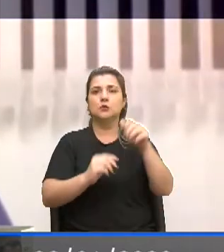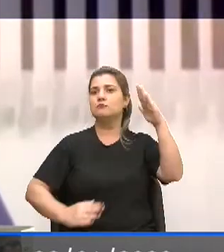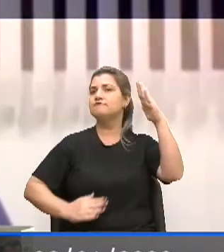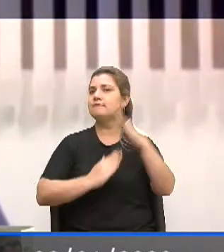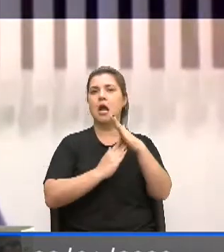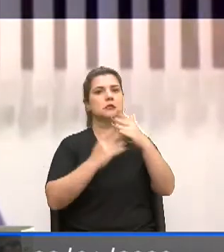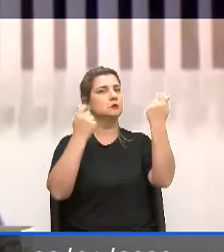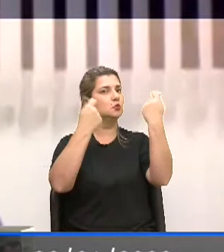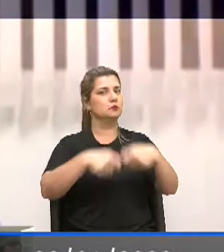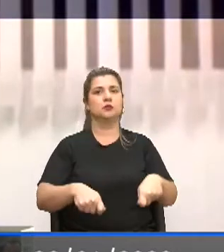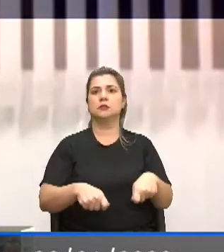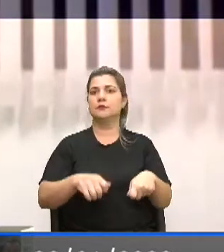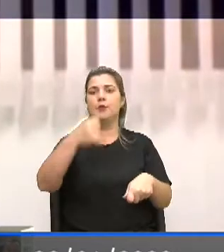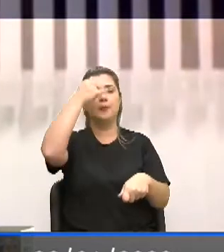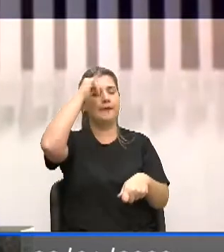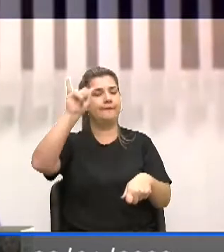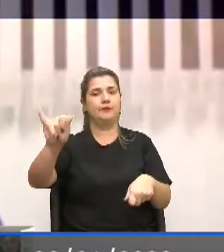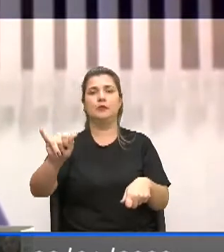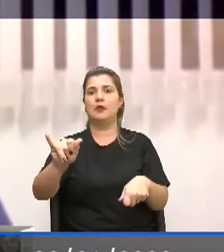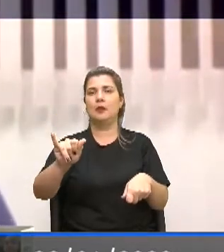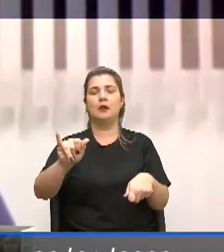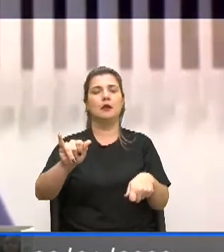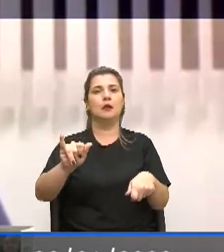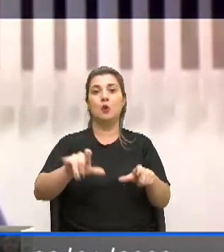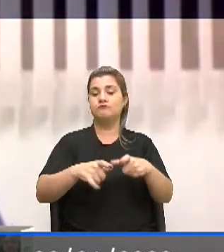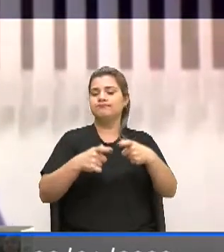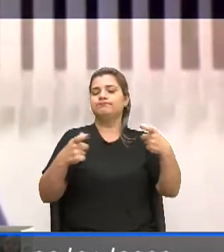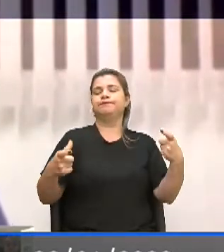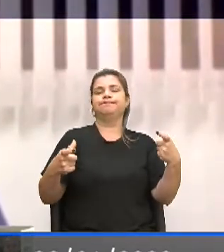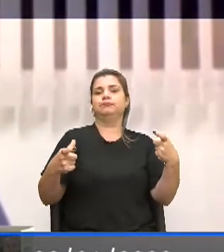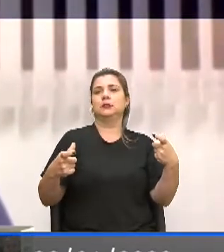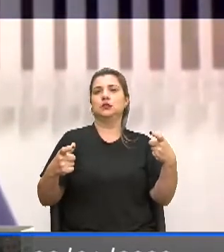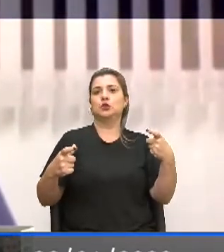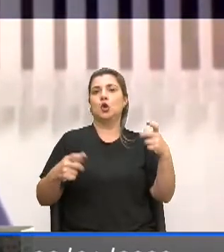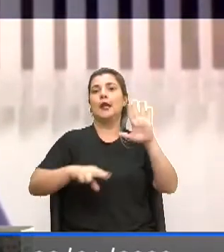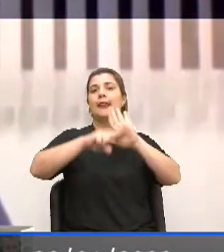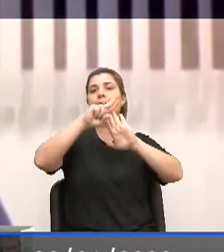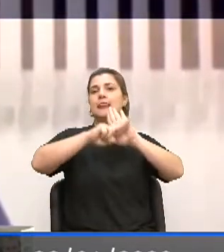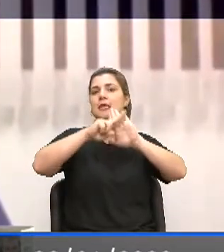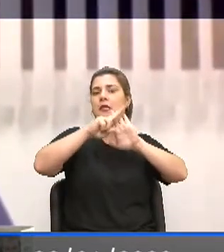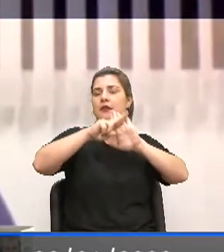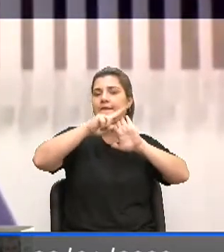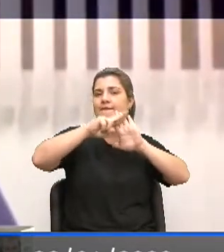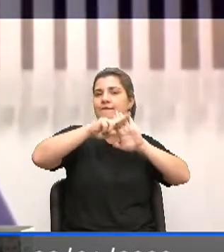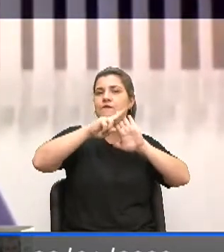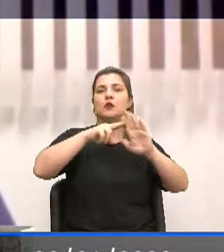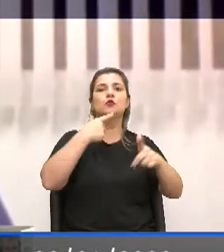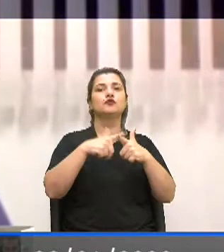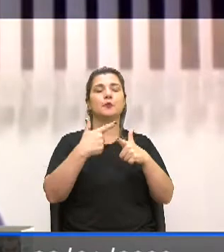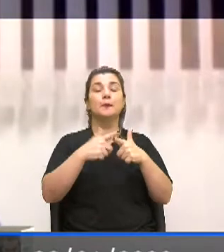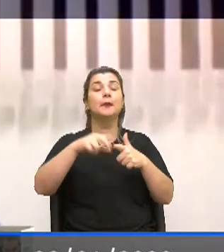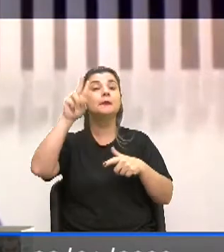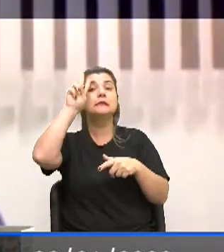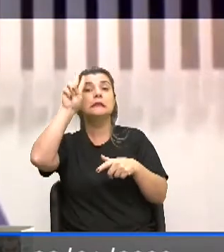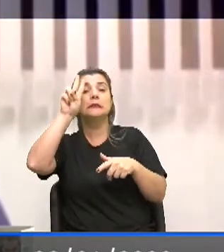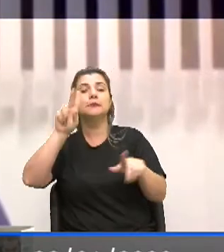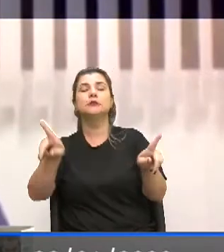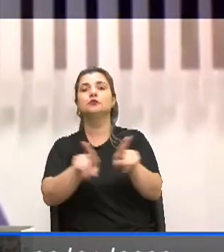para evitar o maior nível de problemas. Lembrando também, acho que já foi comentado,